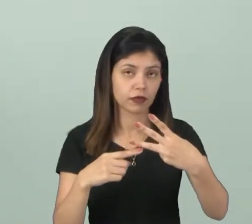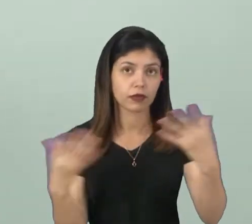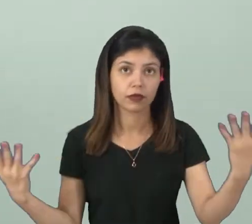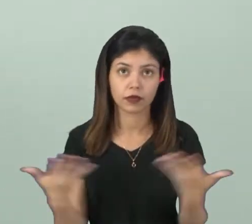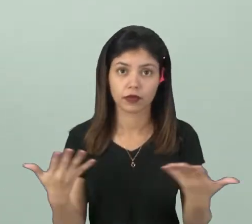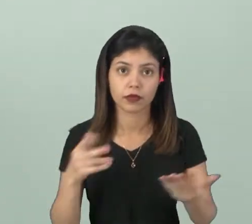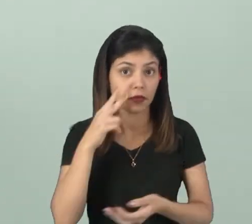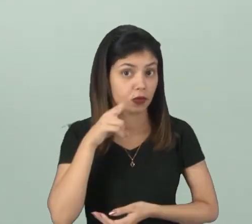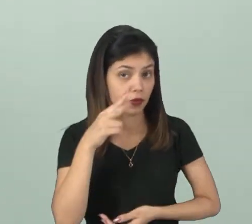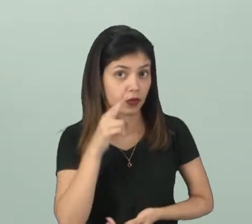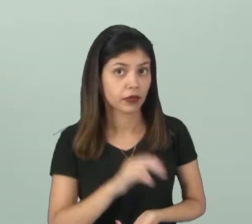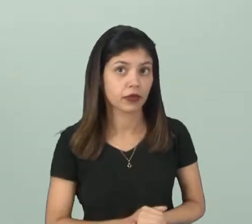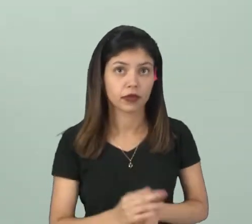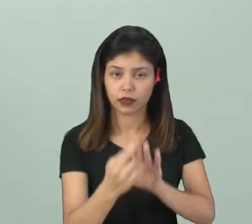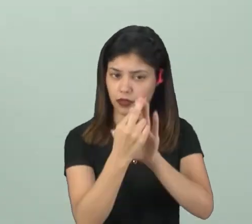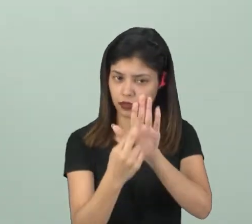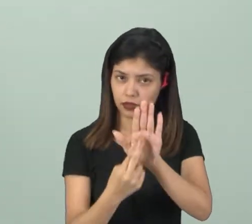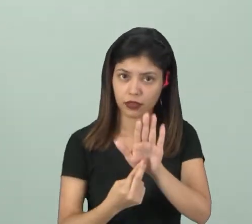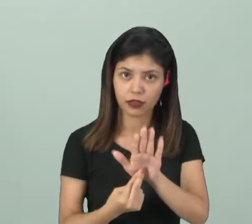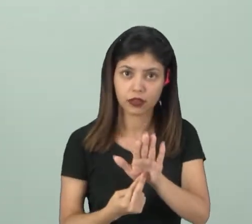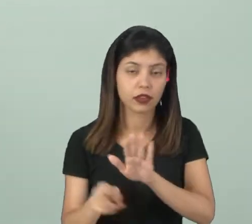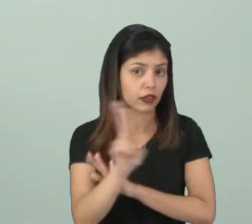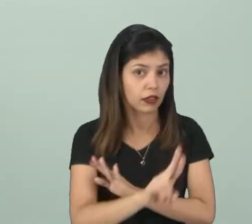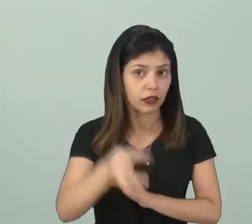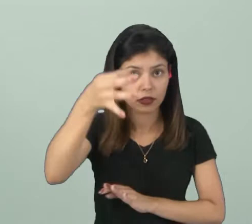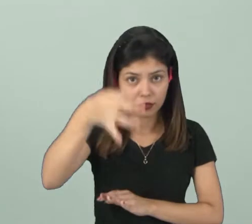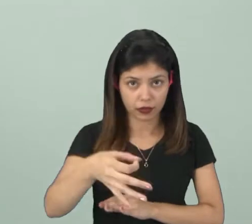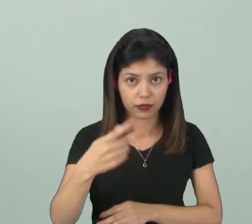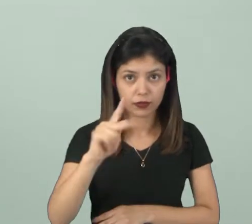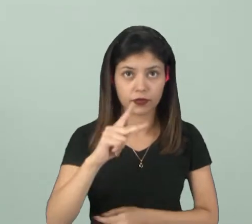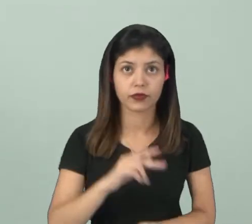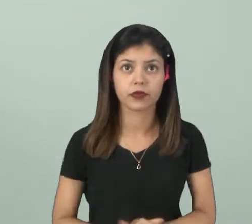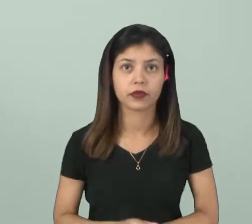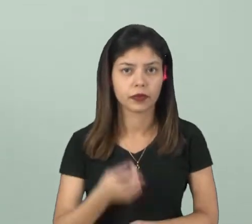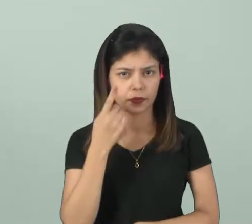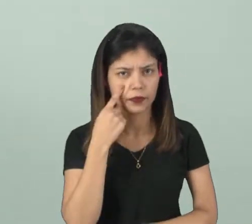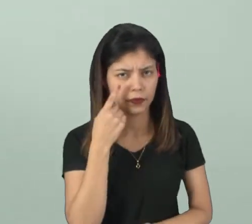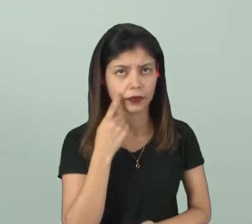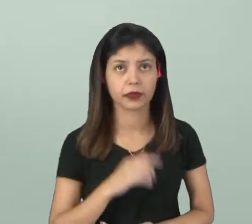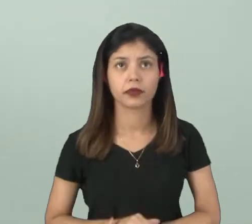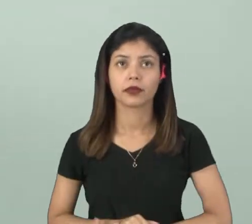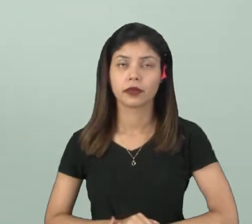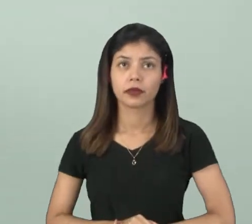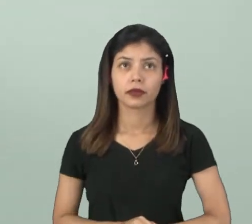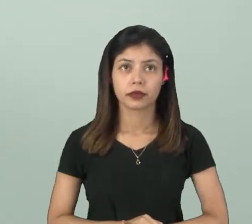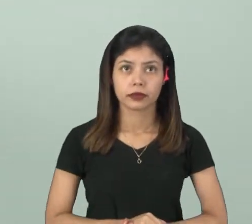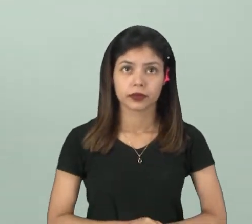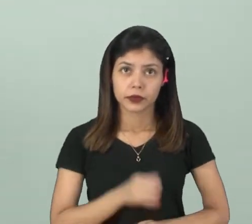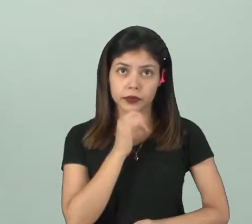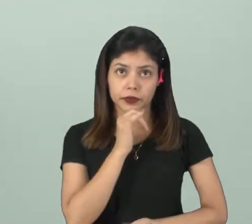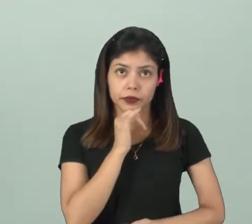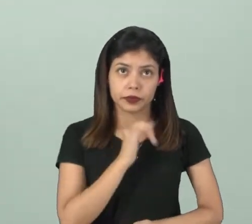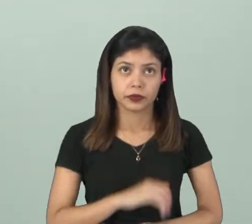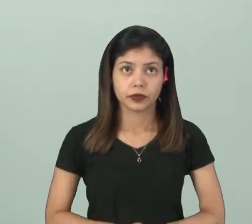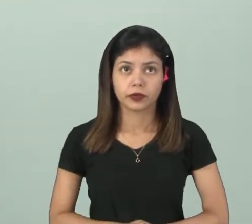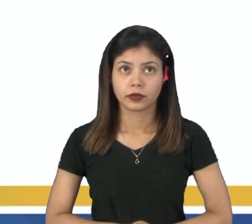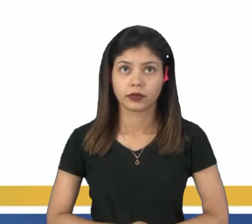Agora, vamos observar as regras para o uso correto deles. Olha só, vamos observar o exemplo.